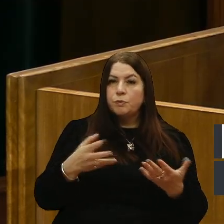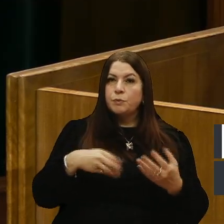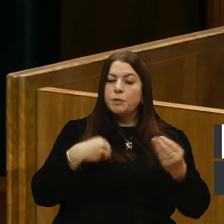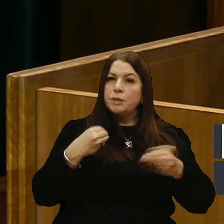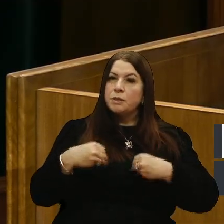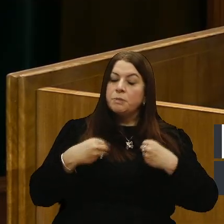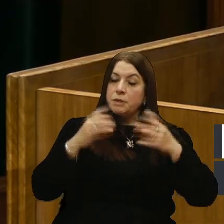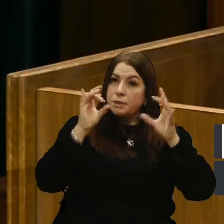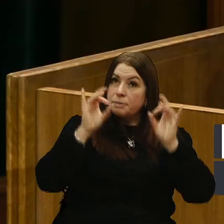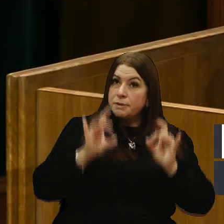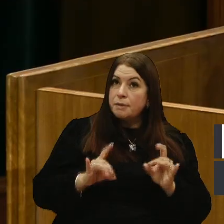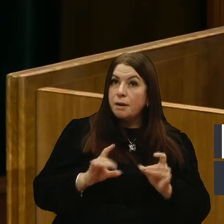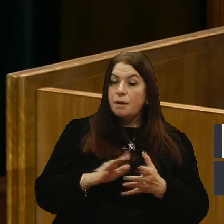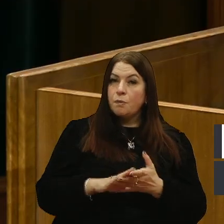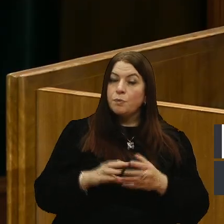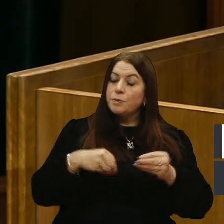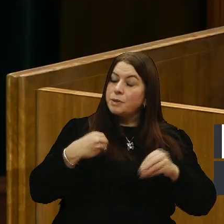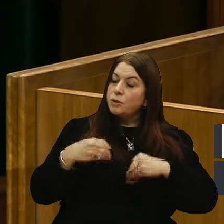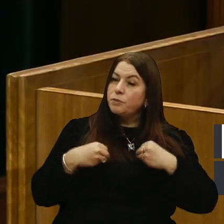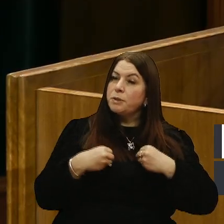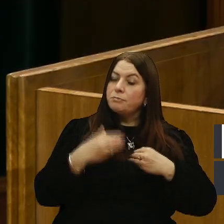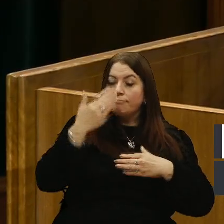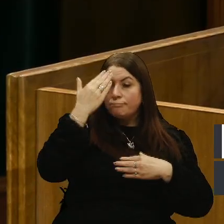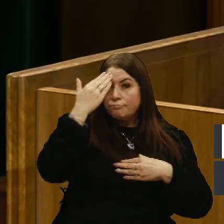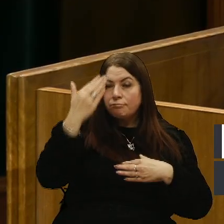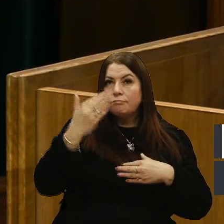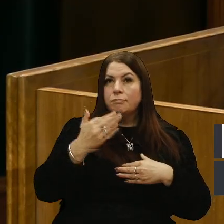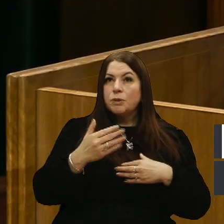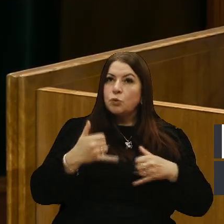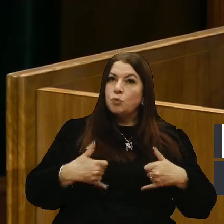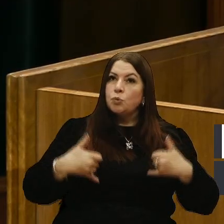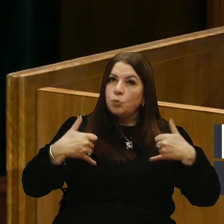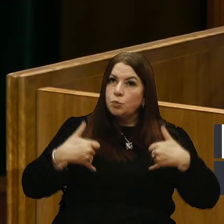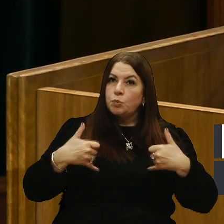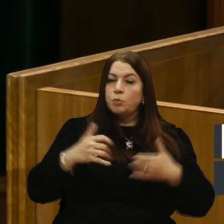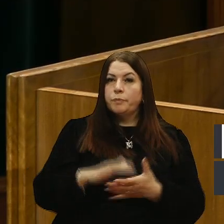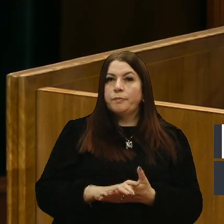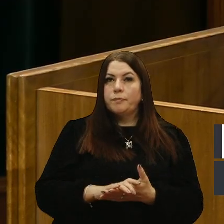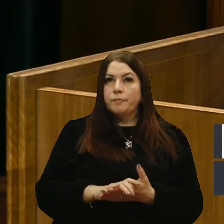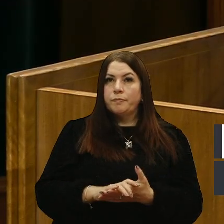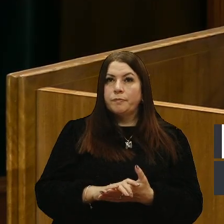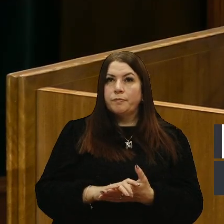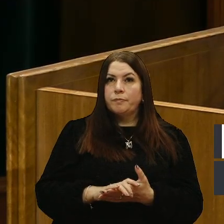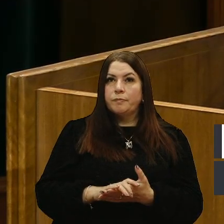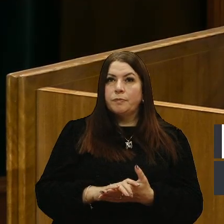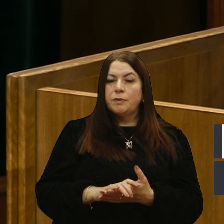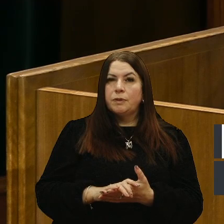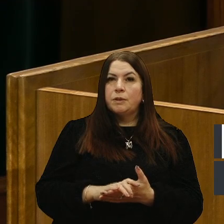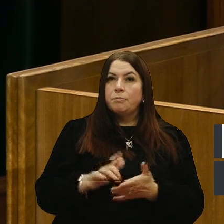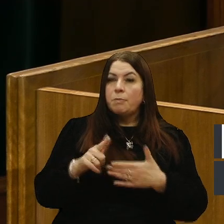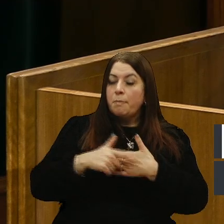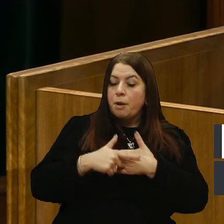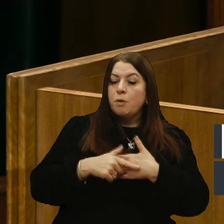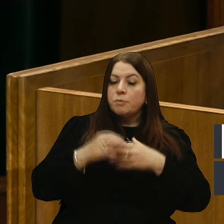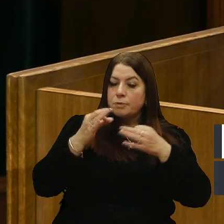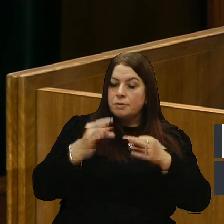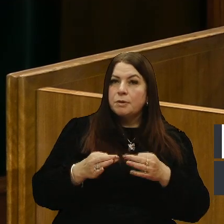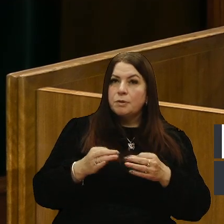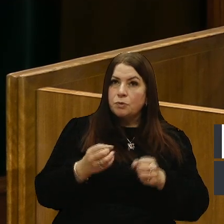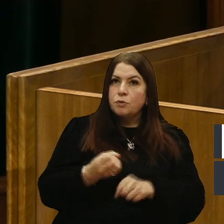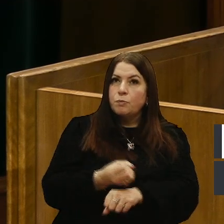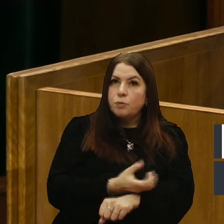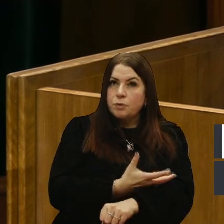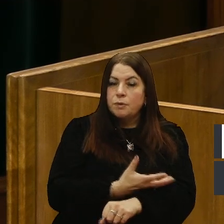sentimento muito especial. Um sentimento de gratidão, de orgulho, de dever cumprido e, acima de tudo, de